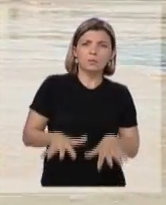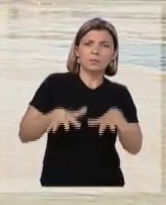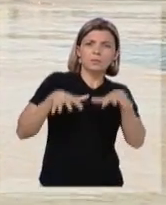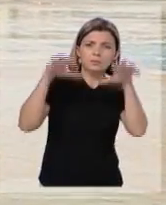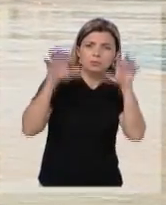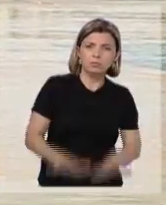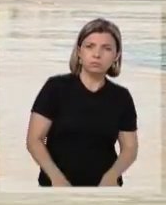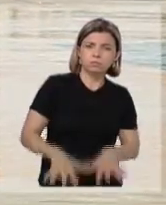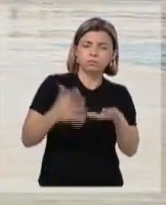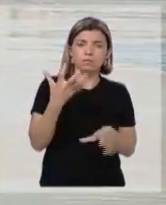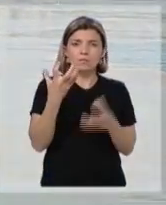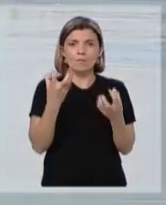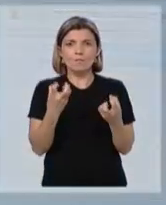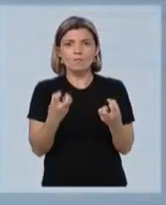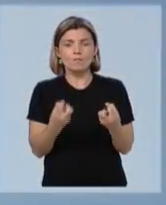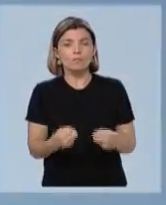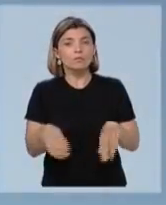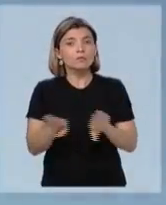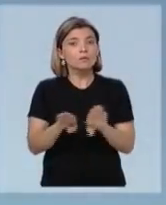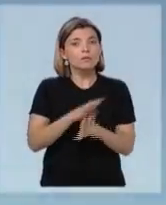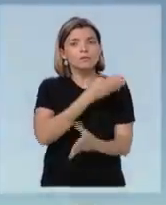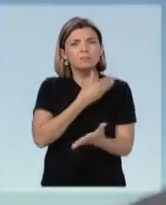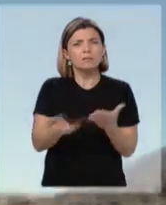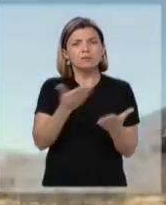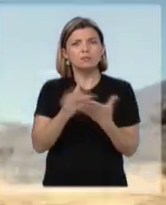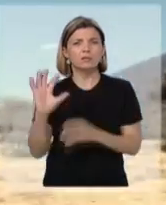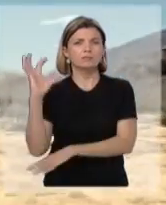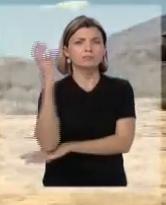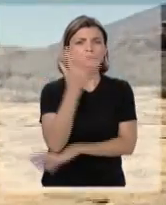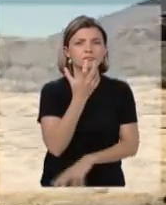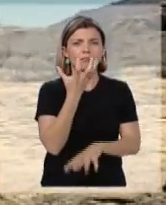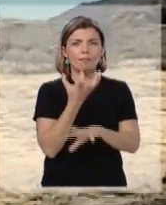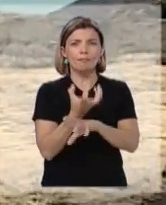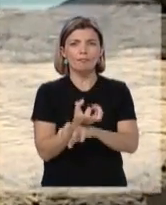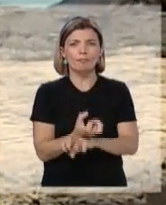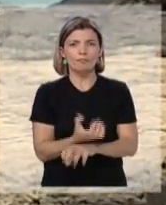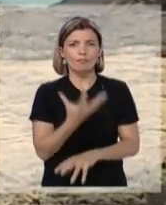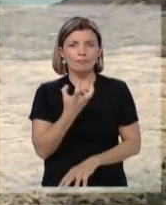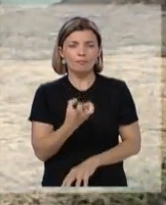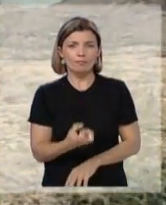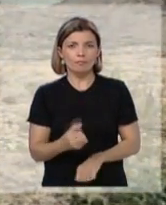extremos, como tempestades e secas, e a perda de biodiversidade.